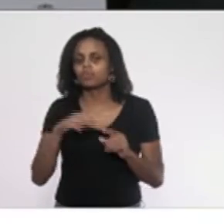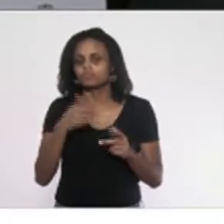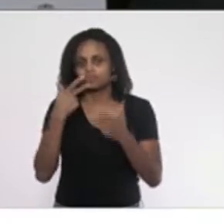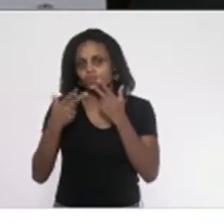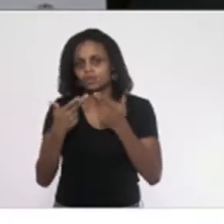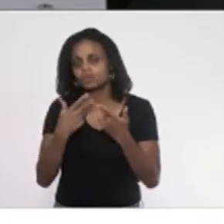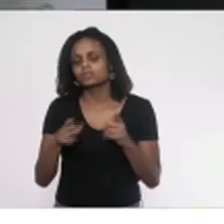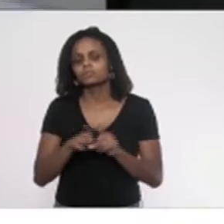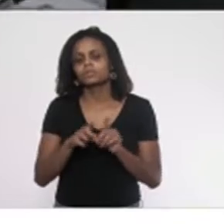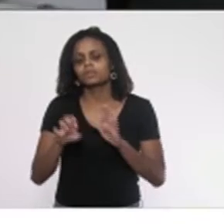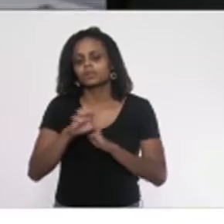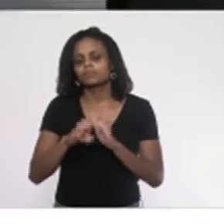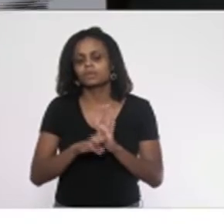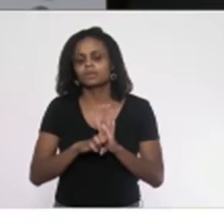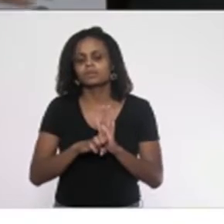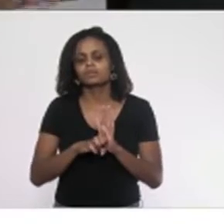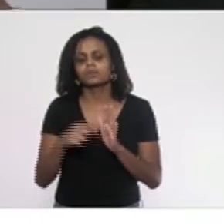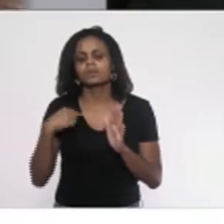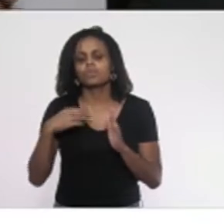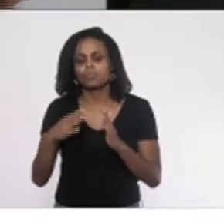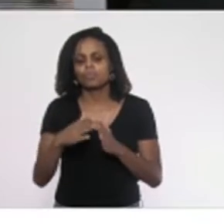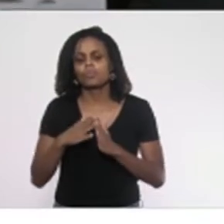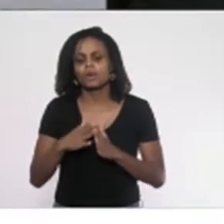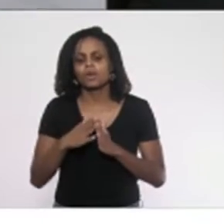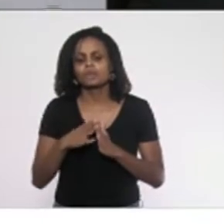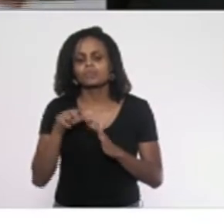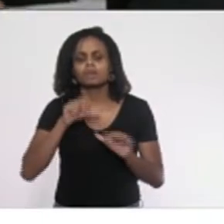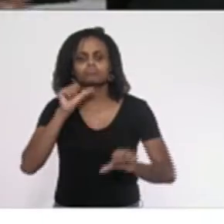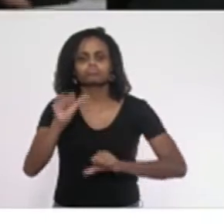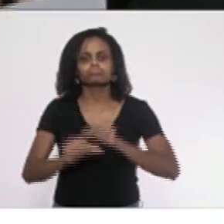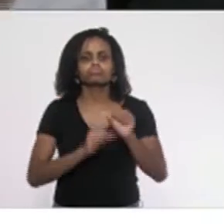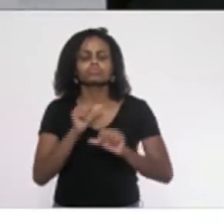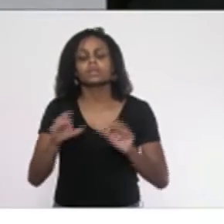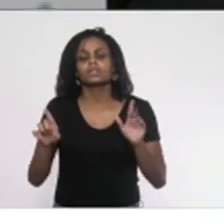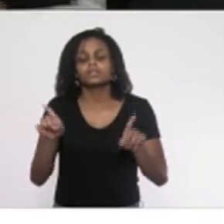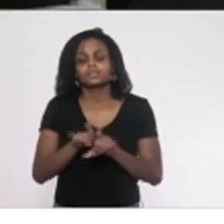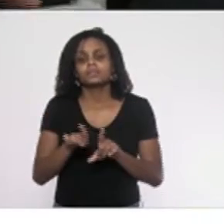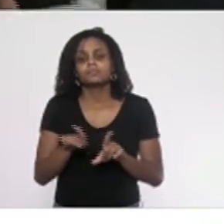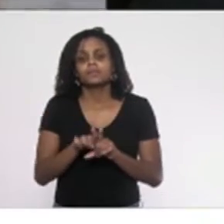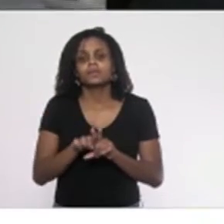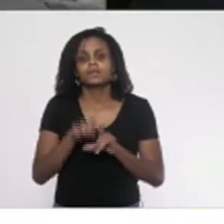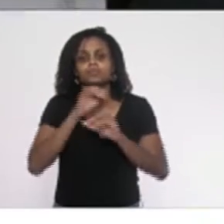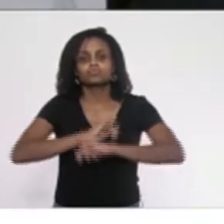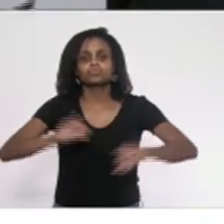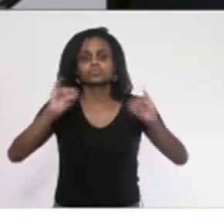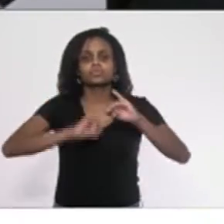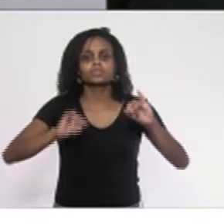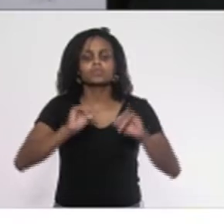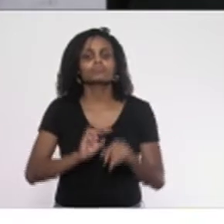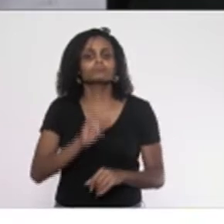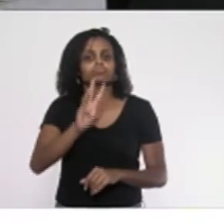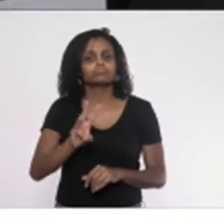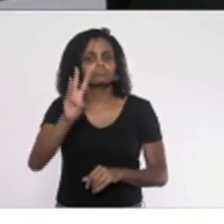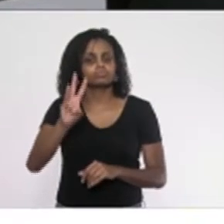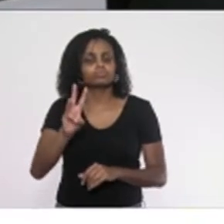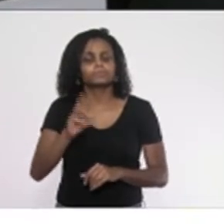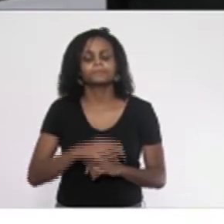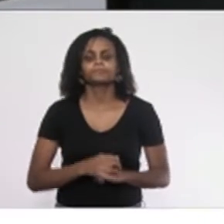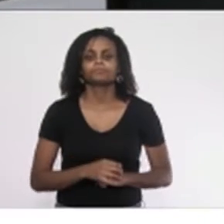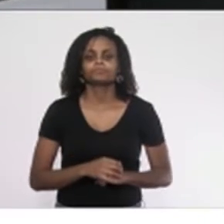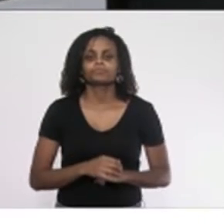essa emenda, eu solicito que ela seja transformada também em divulgação no site,